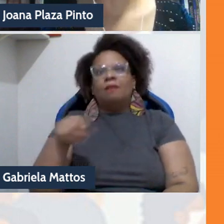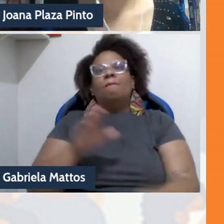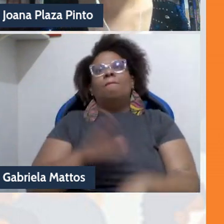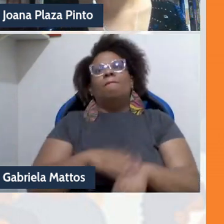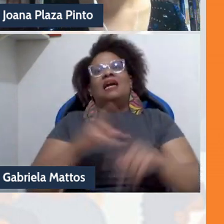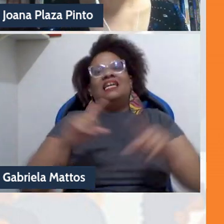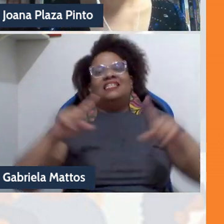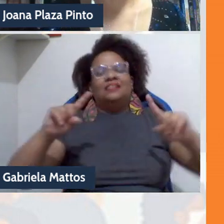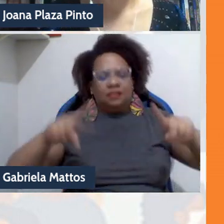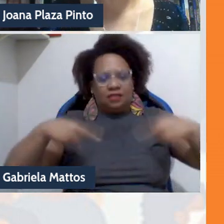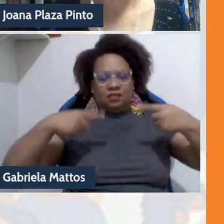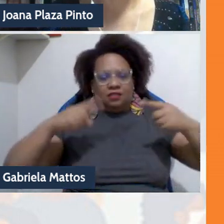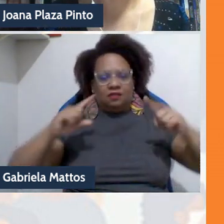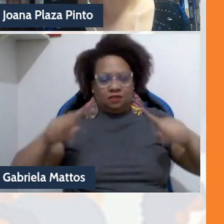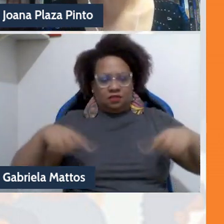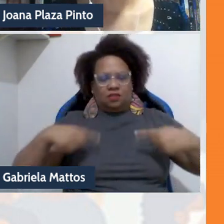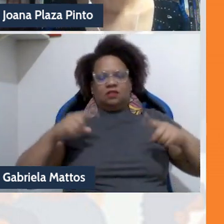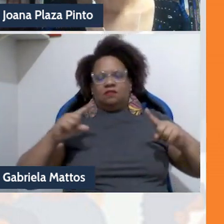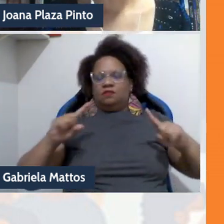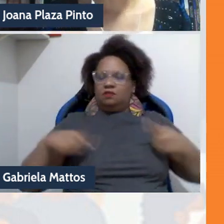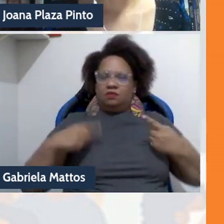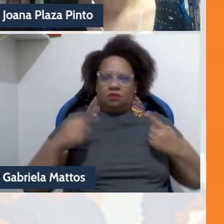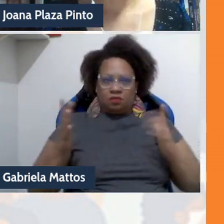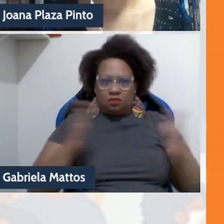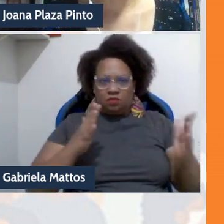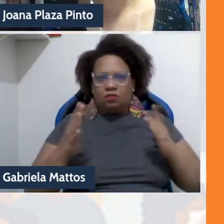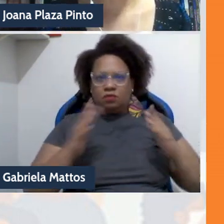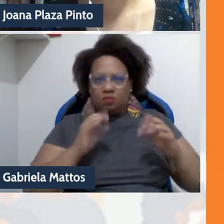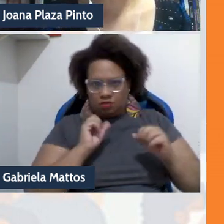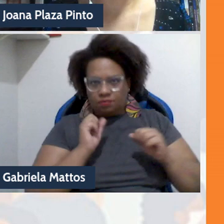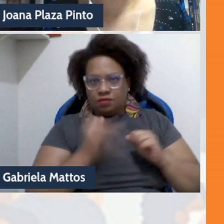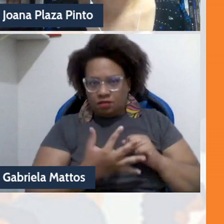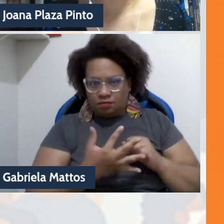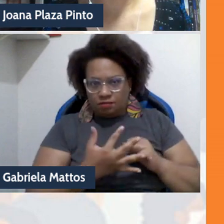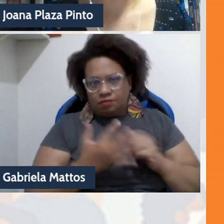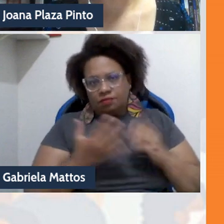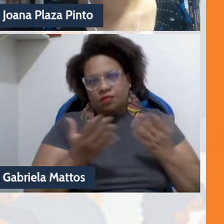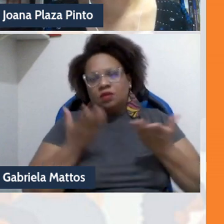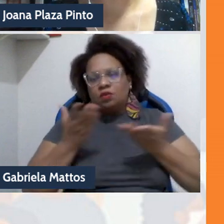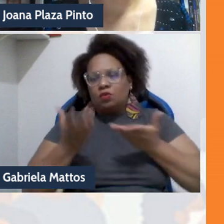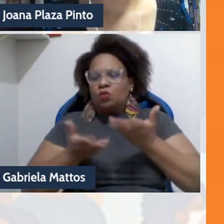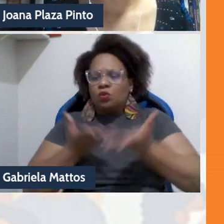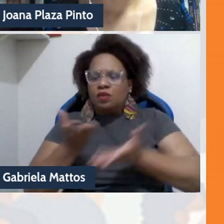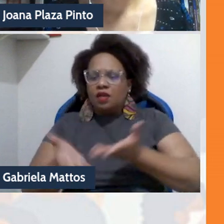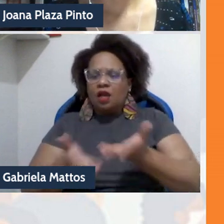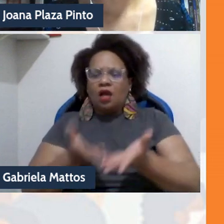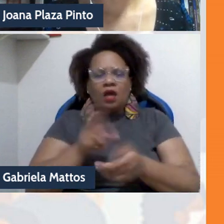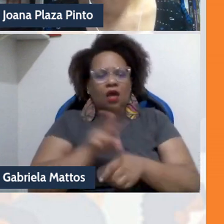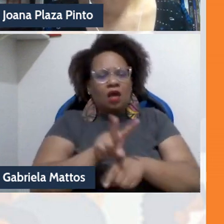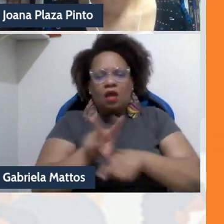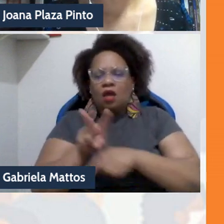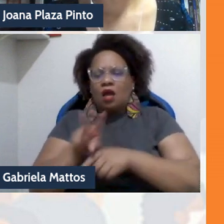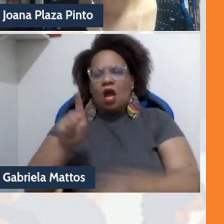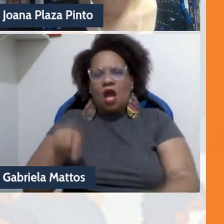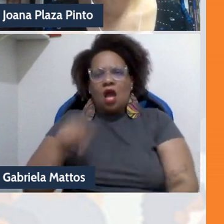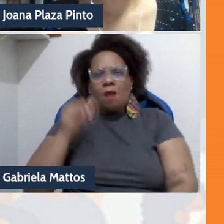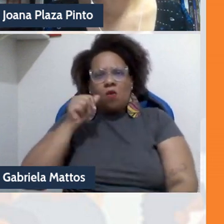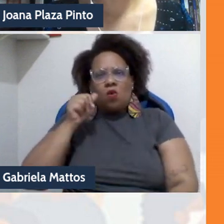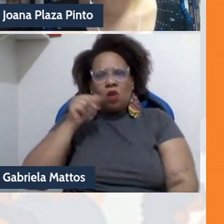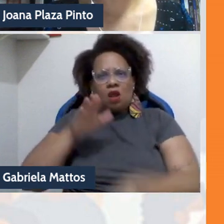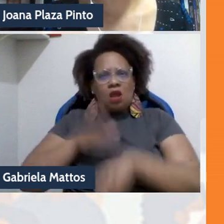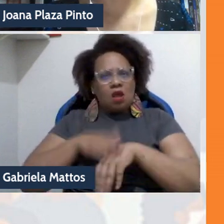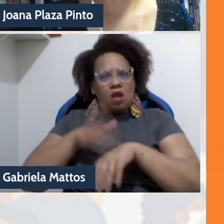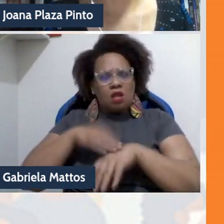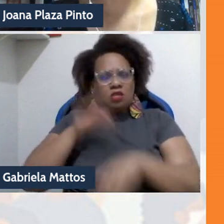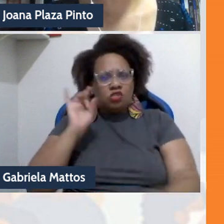intensificassem durante a pandemia, né? Então, o cuidado como atividade feminina tornou as